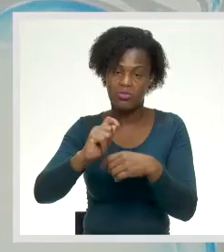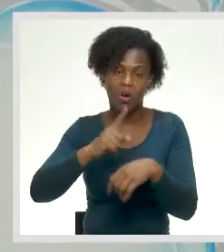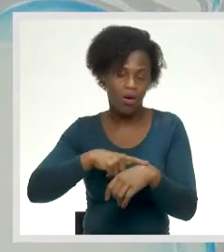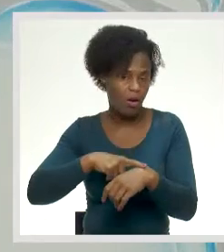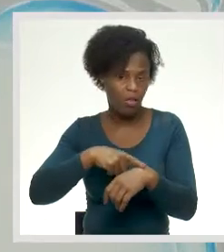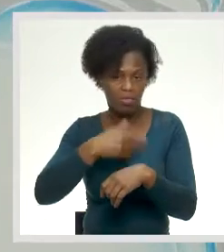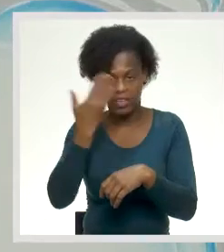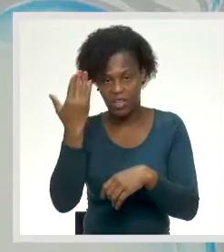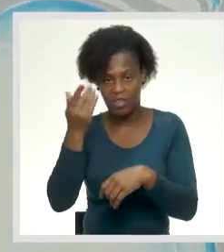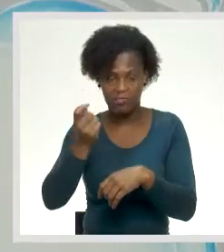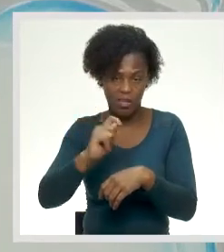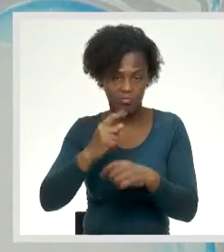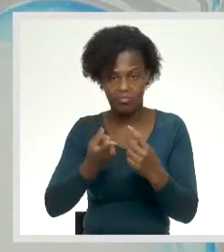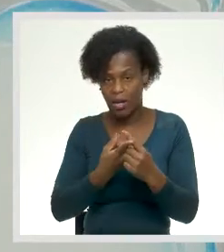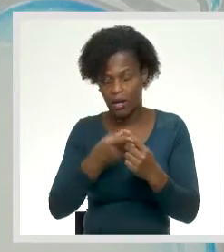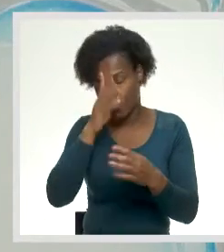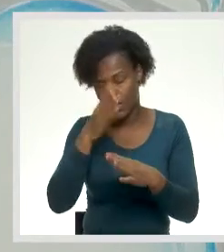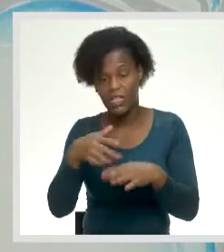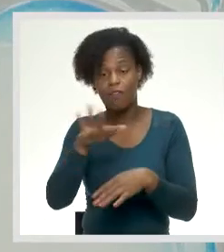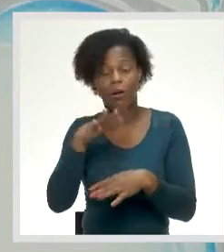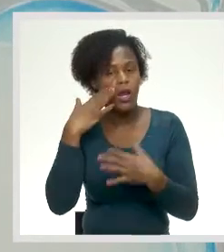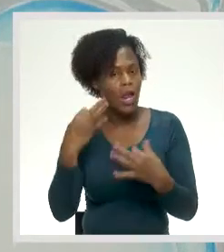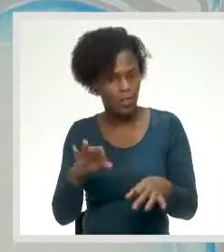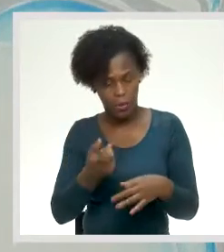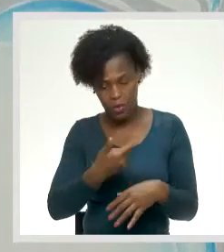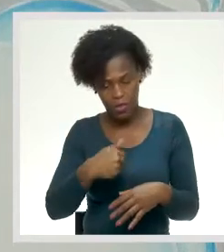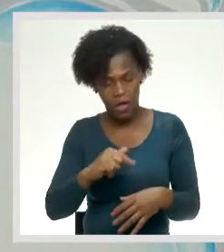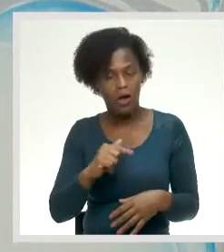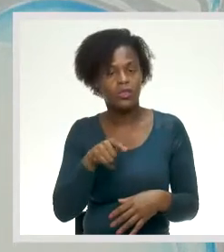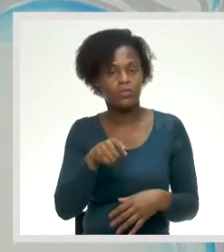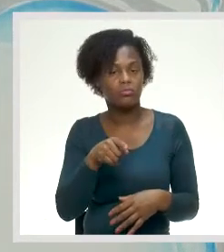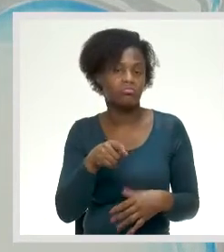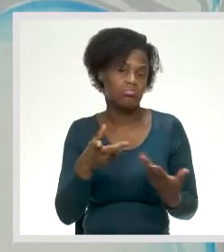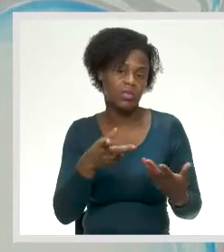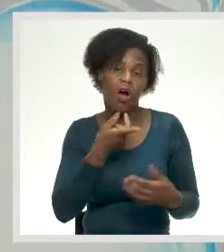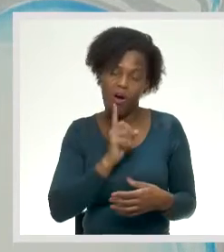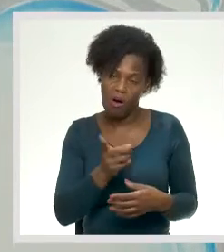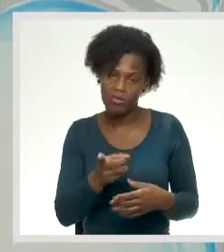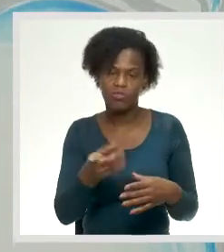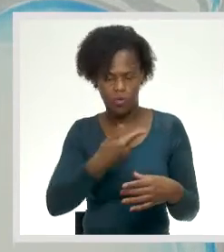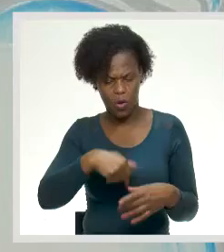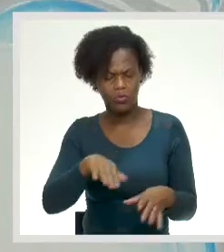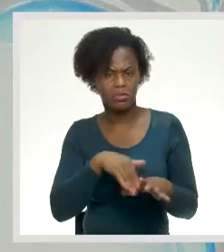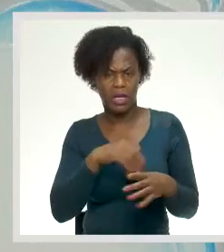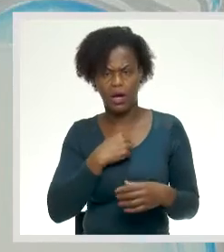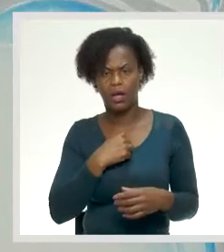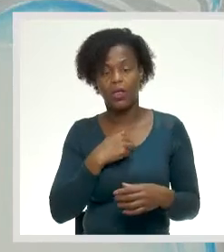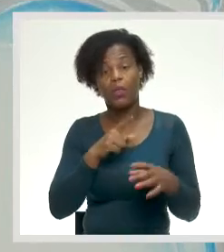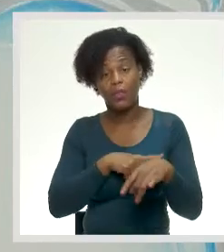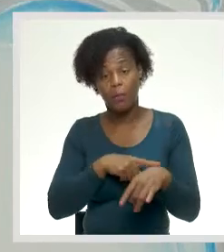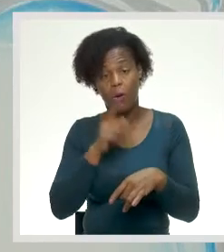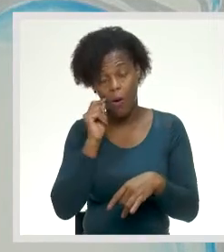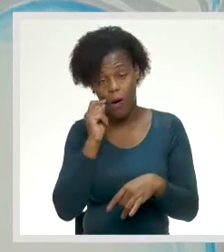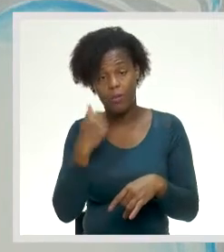isso acontece de uma forma natural e nós estamos sujeitos a esta ordem. O tempo, o homem tem